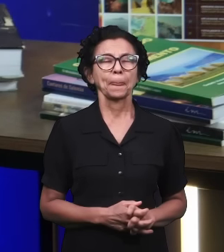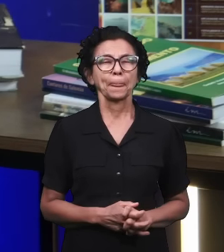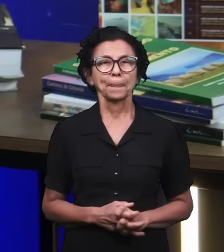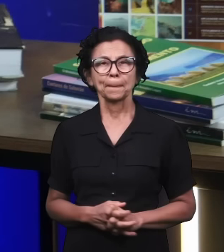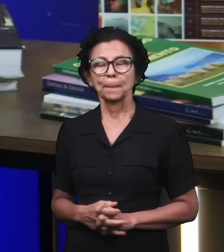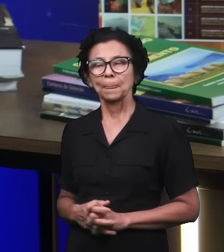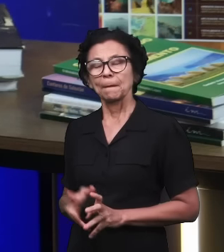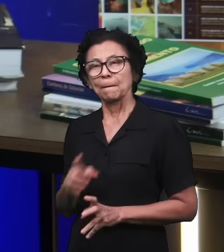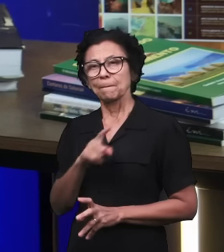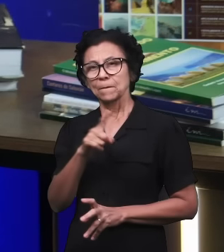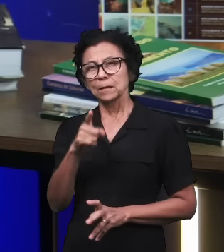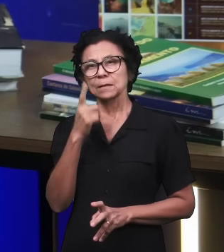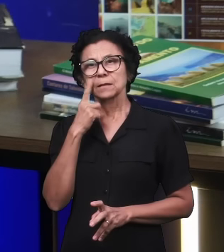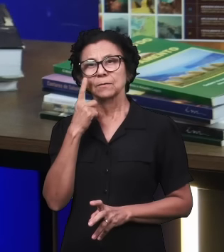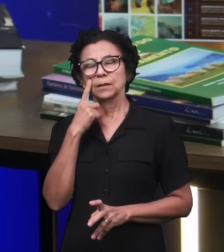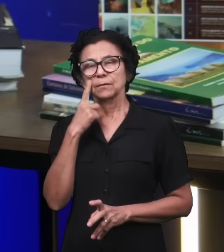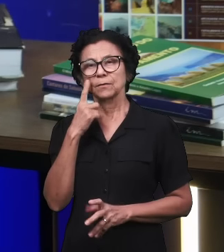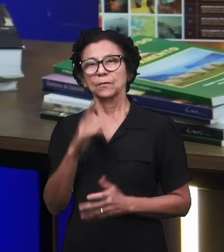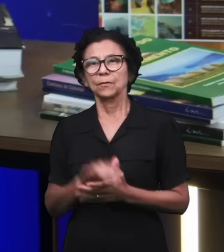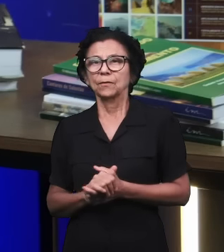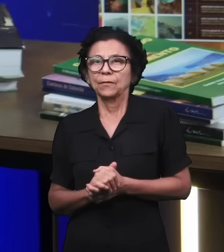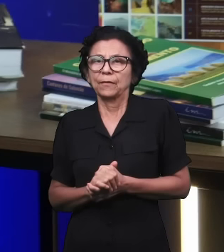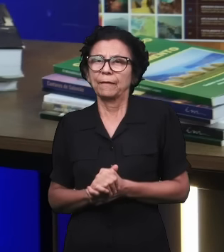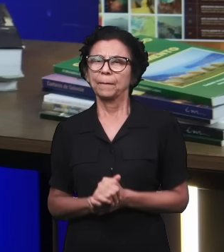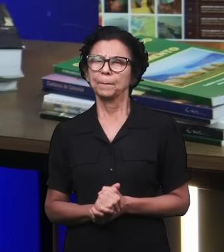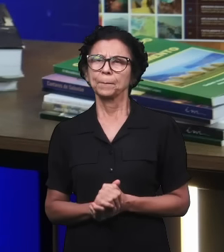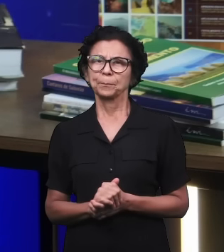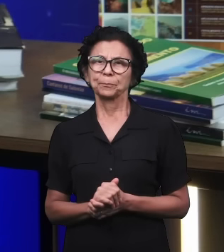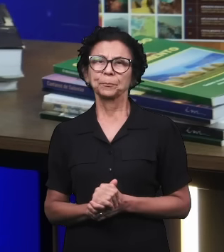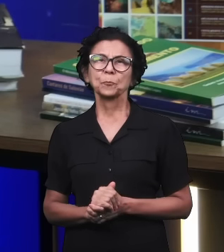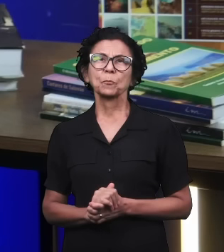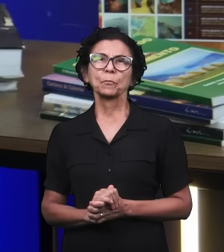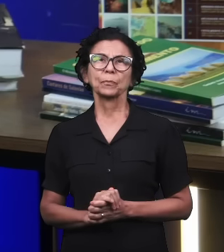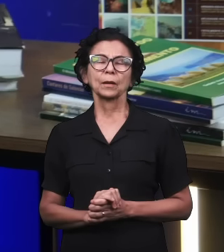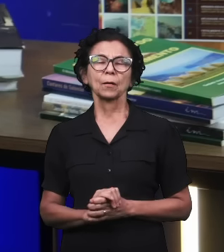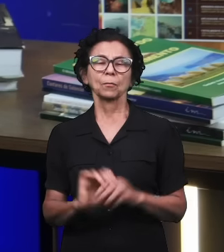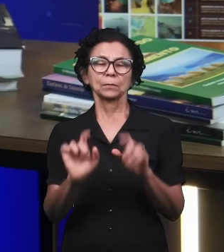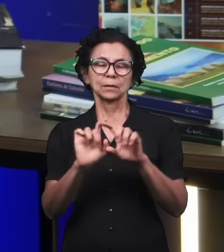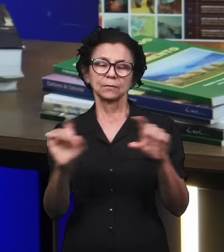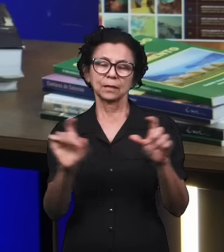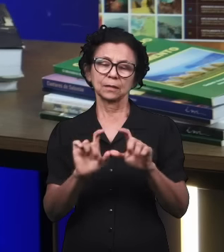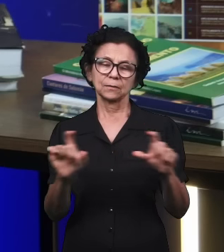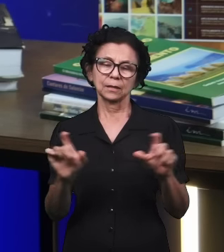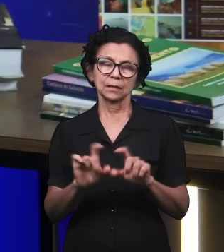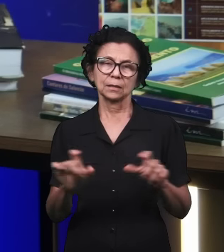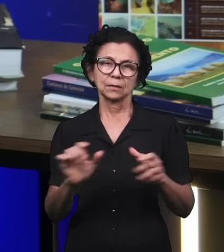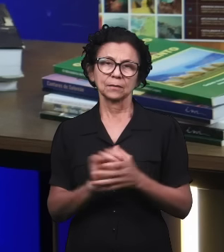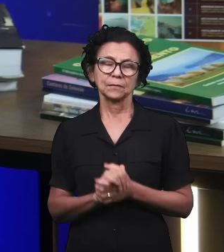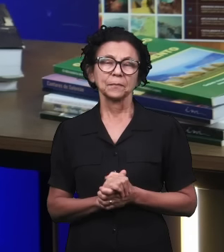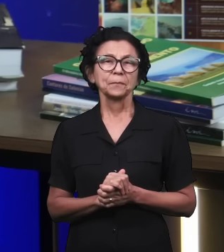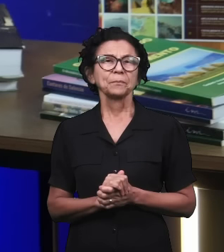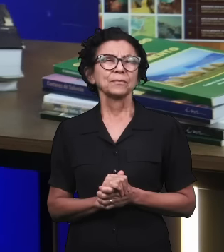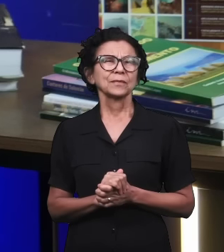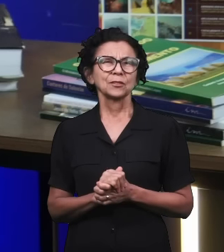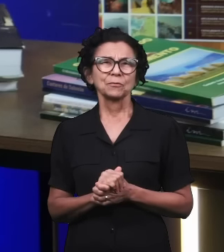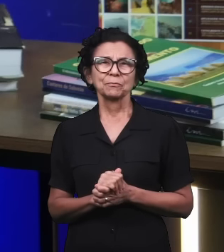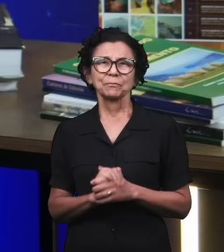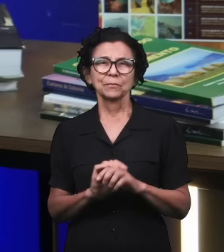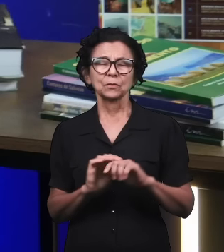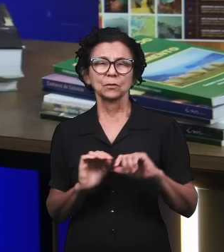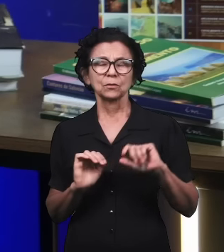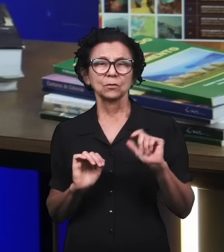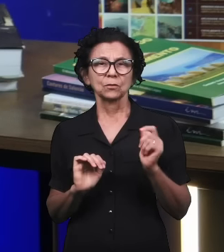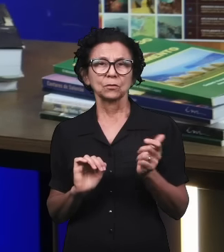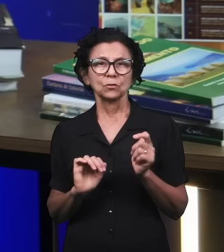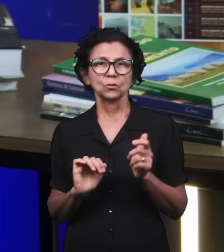muitas expressões a respeito do Mar da Galileia. Mar da Galileia, Lago de Genezaré, né? E na realidade o Mar da